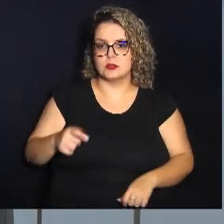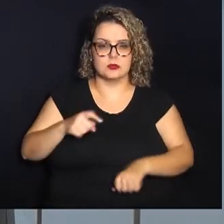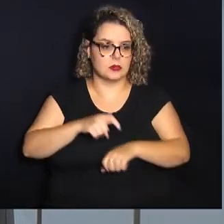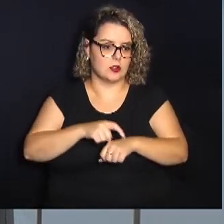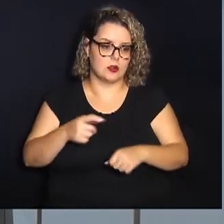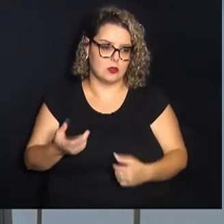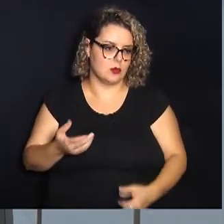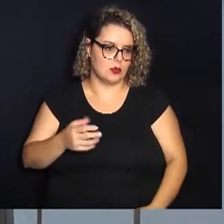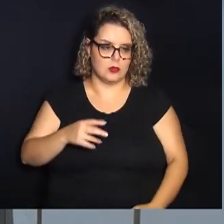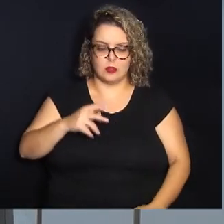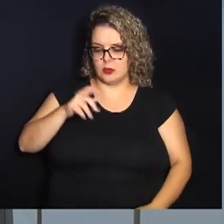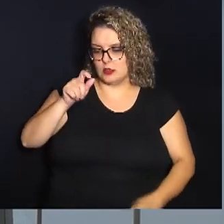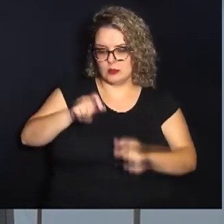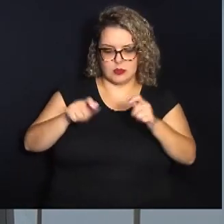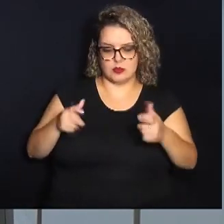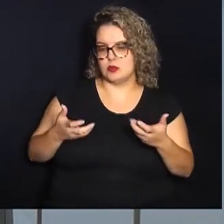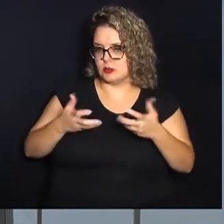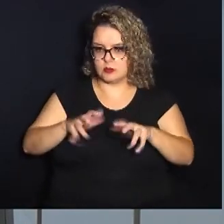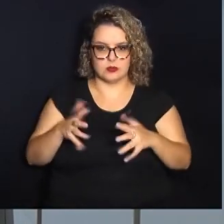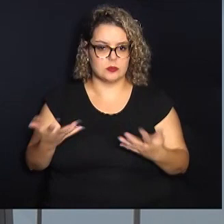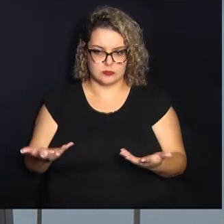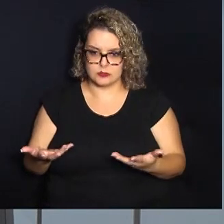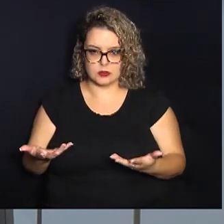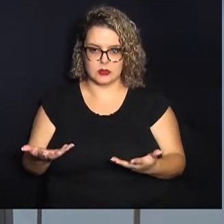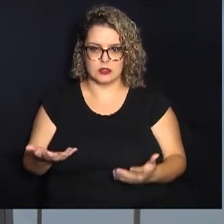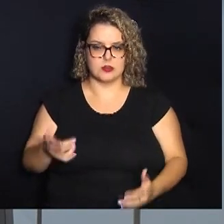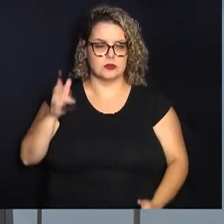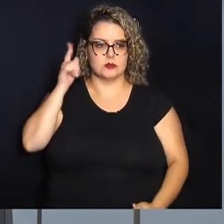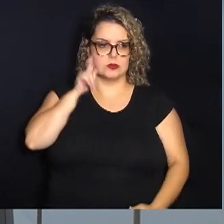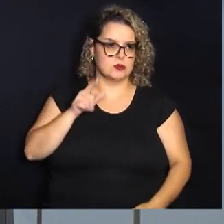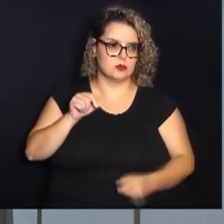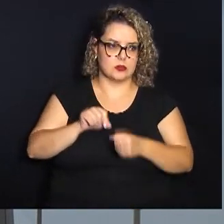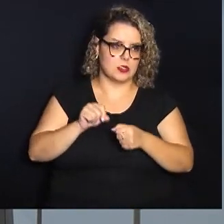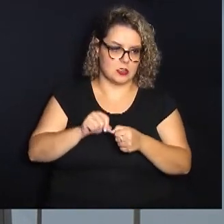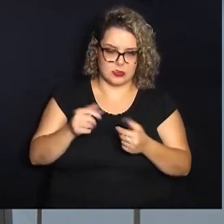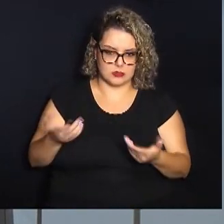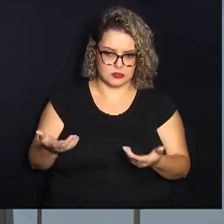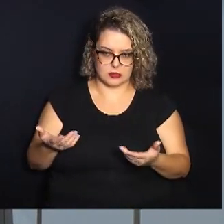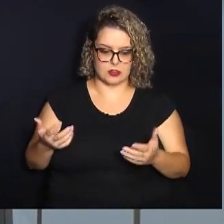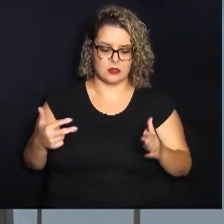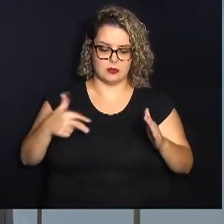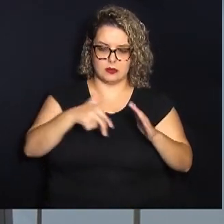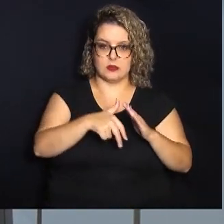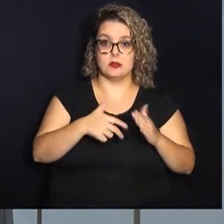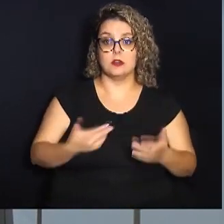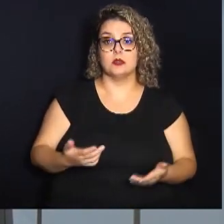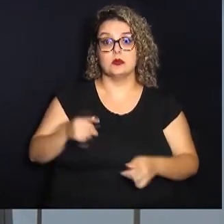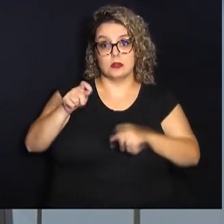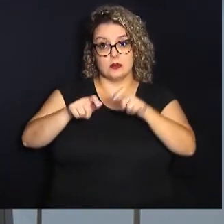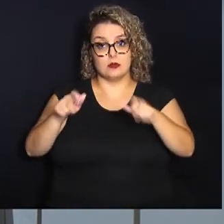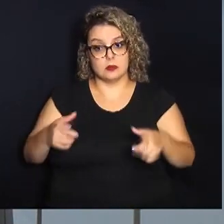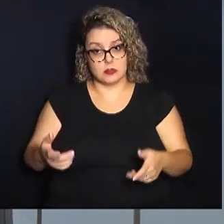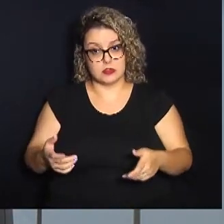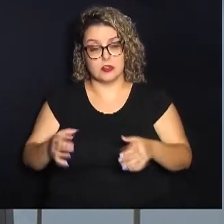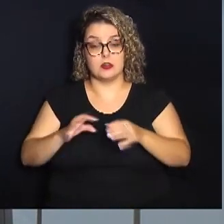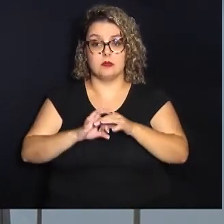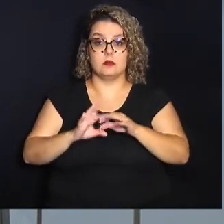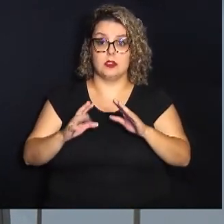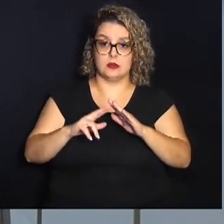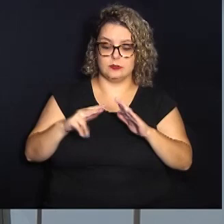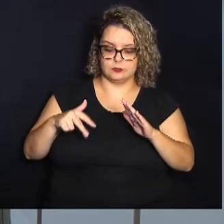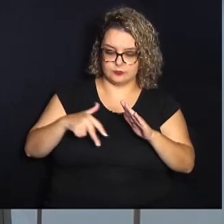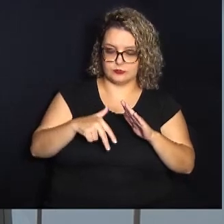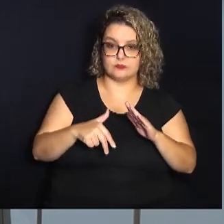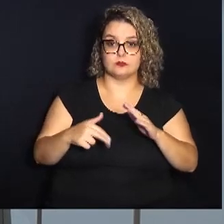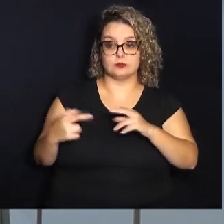recusou, não quis atender o agente. Então, a gente faz esse apelo para que a população permita a entrada do agente. Ele tem um olhar técnico,